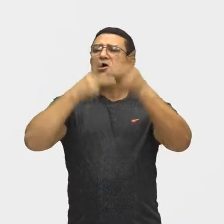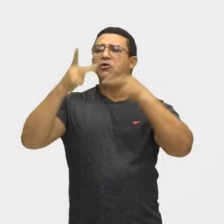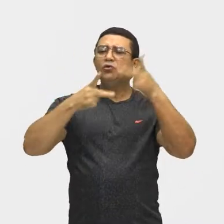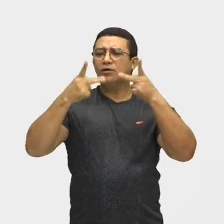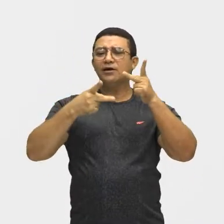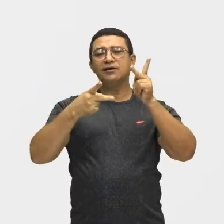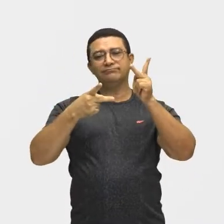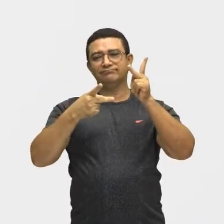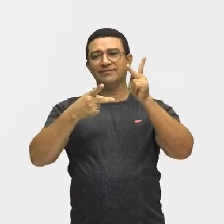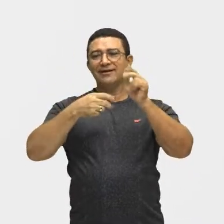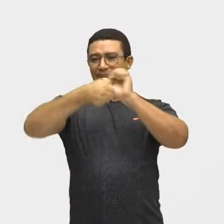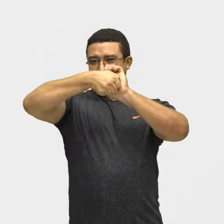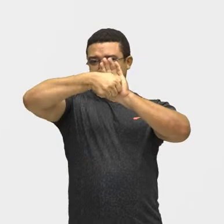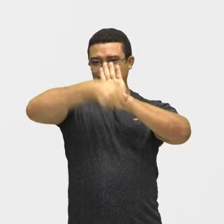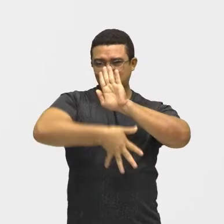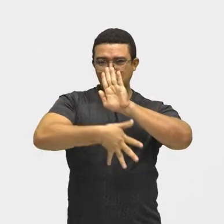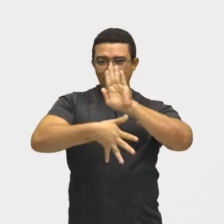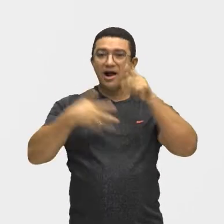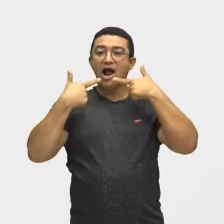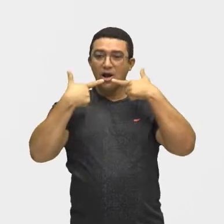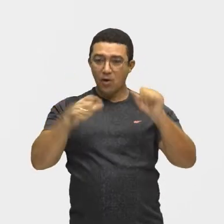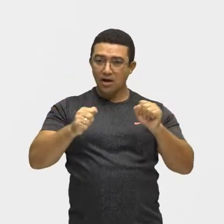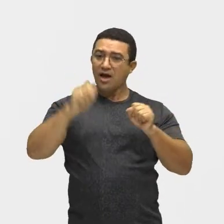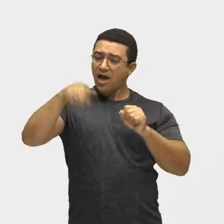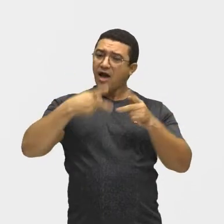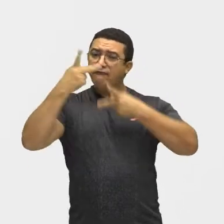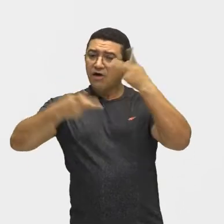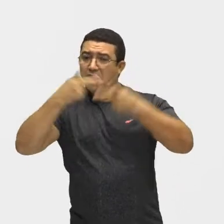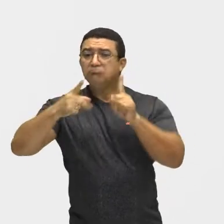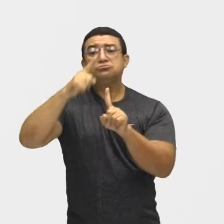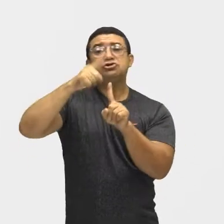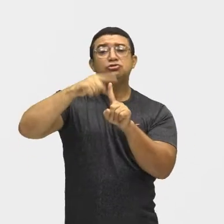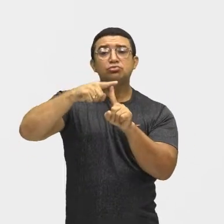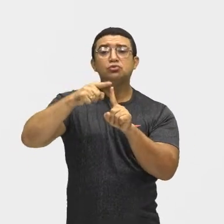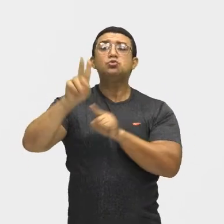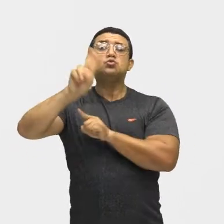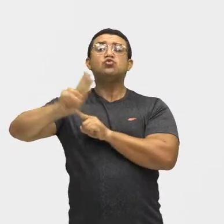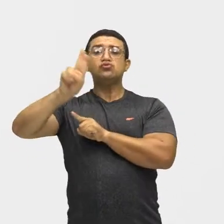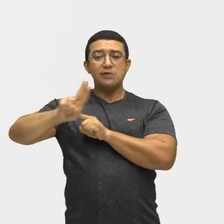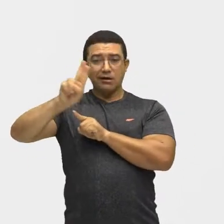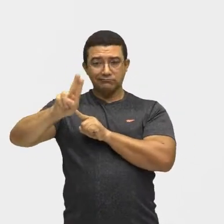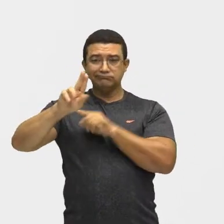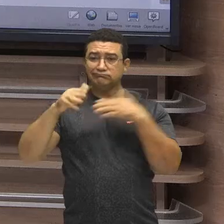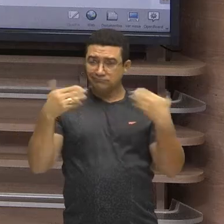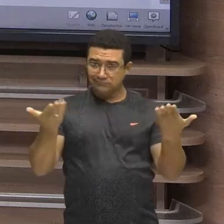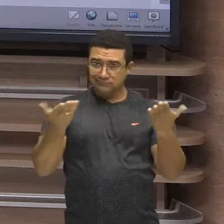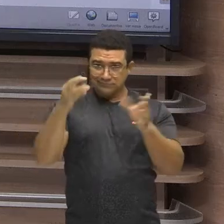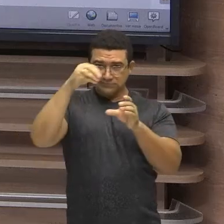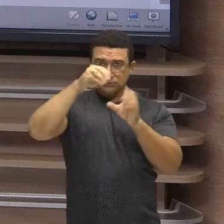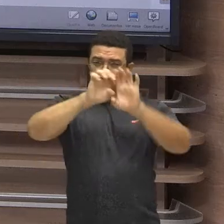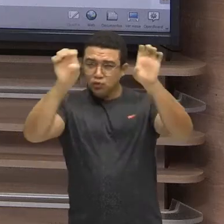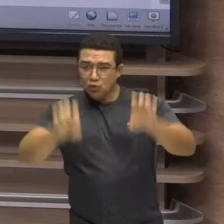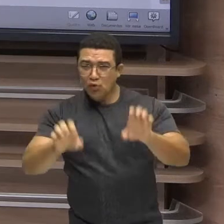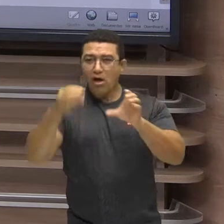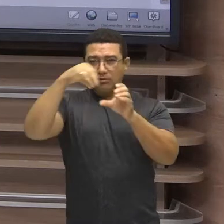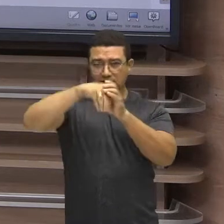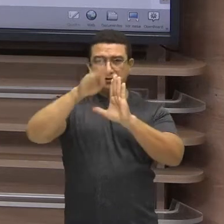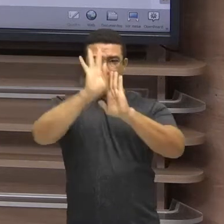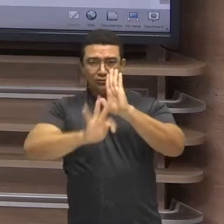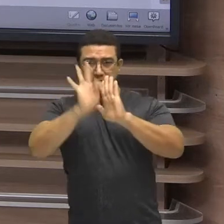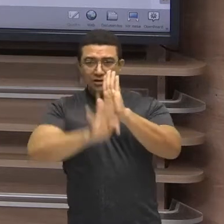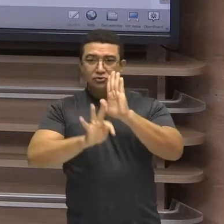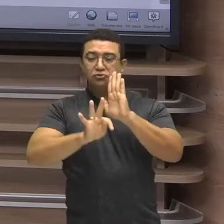está falando de estilos, né? Então, para que servem, né? Esteticamente, essas figuras